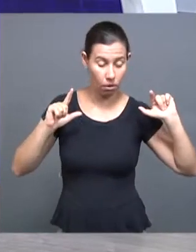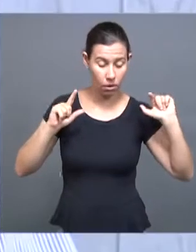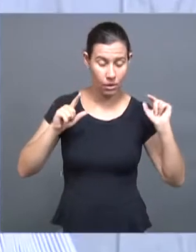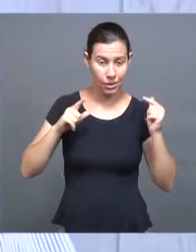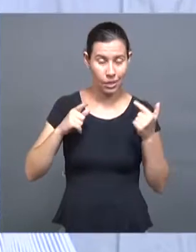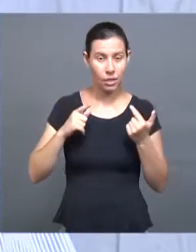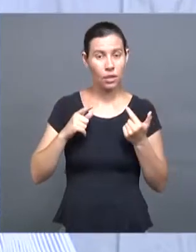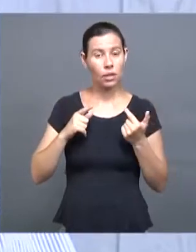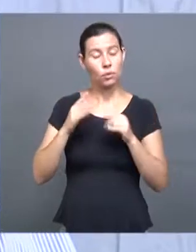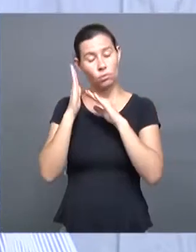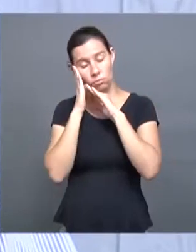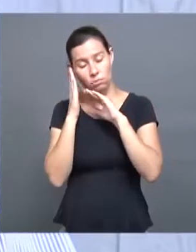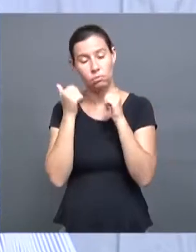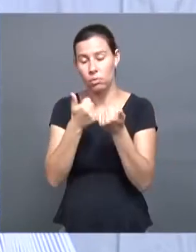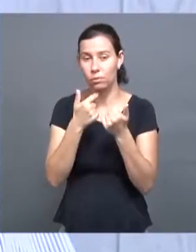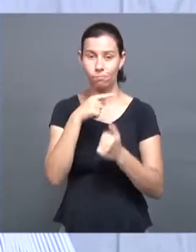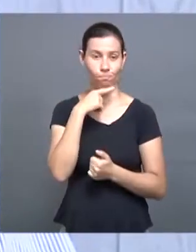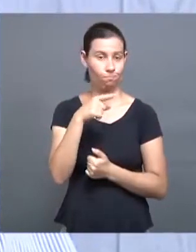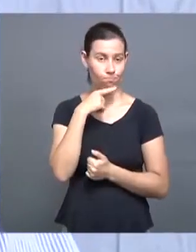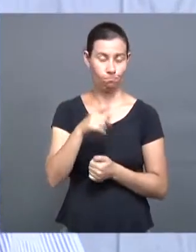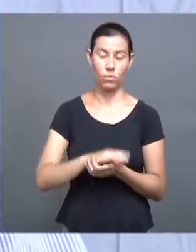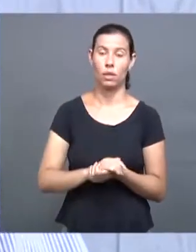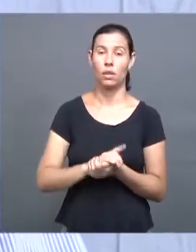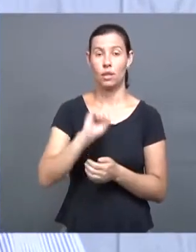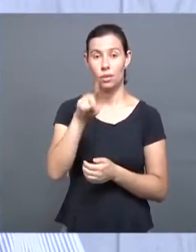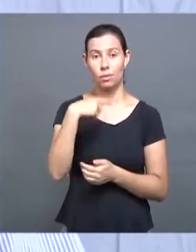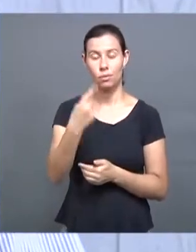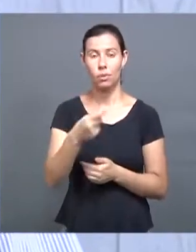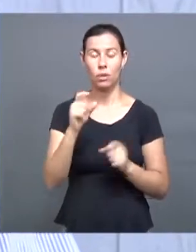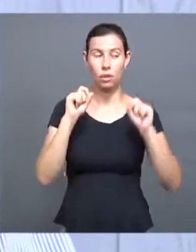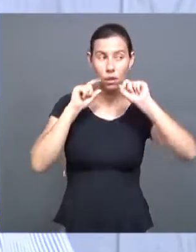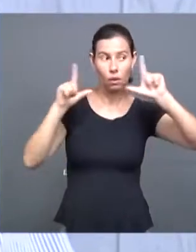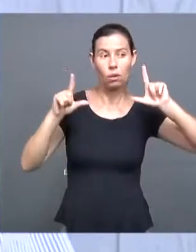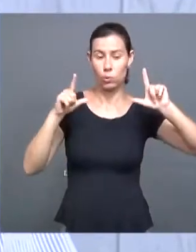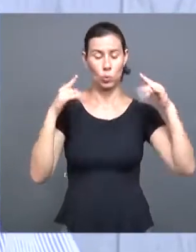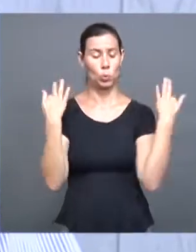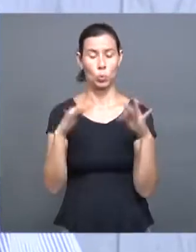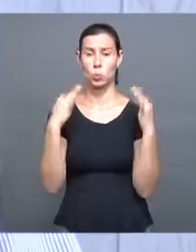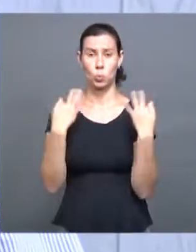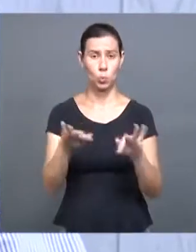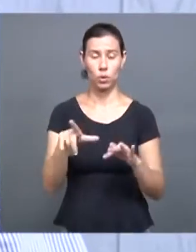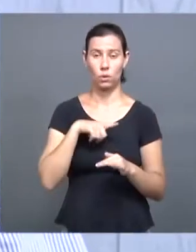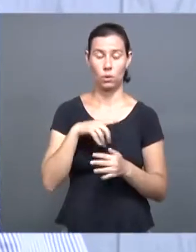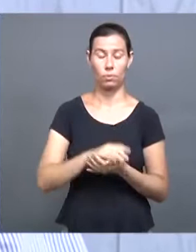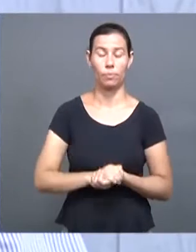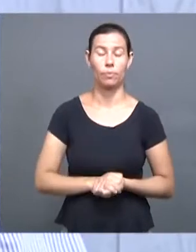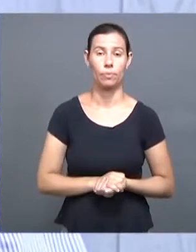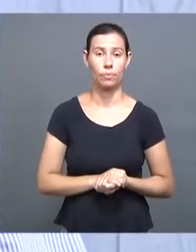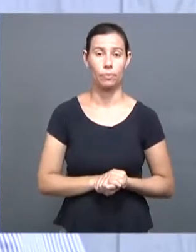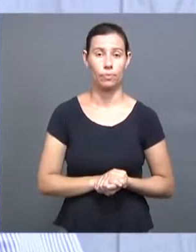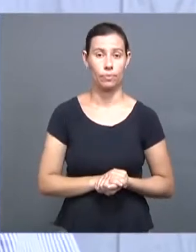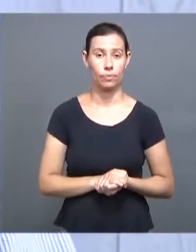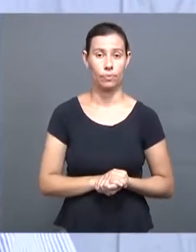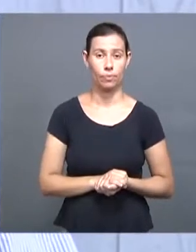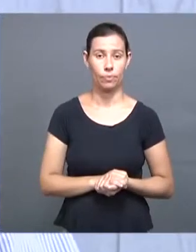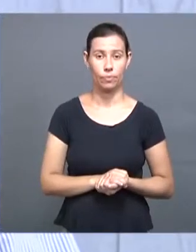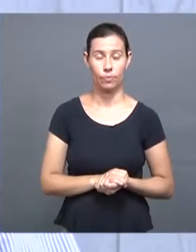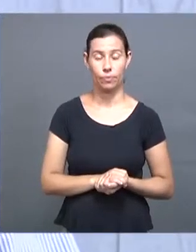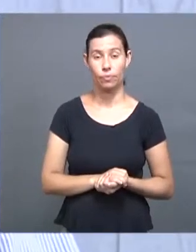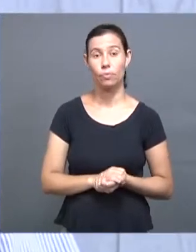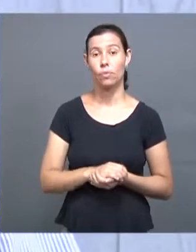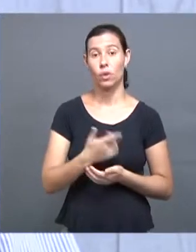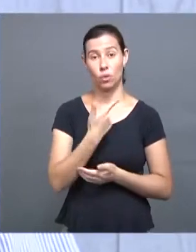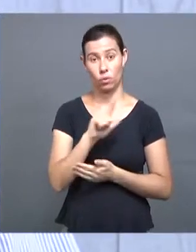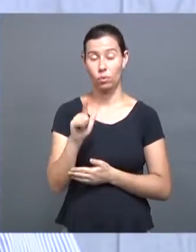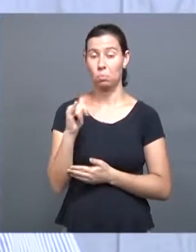não descansando bem à noite e aí no dia seguinte acorda com a dor, tá? Talvez uma questão seja bastante